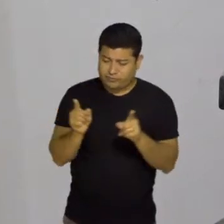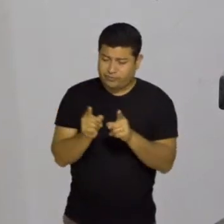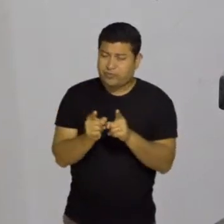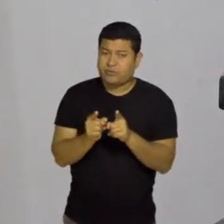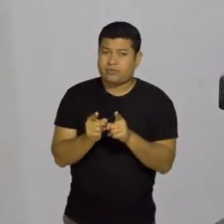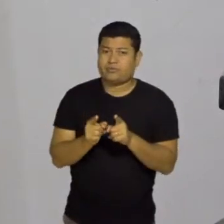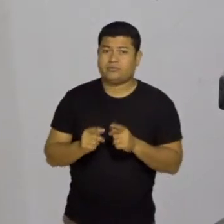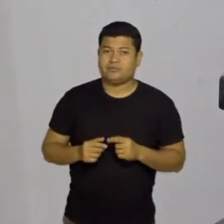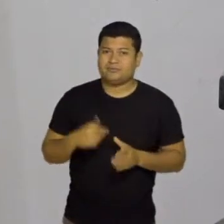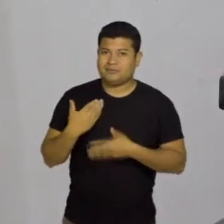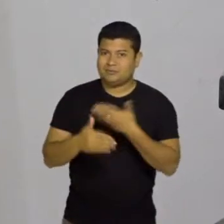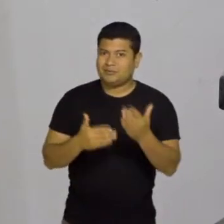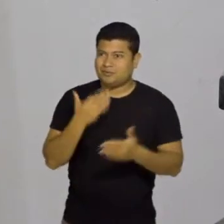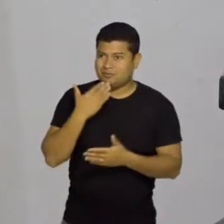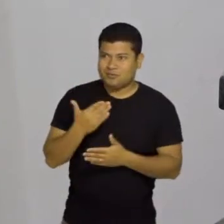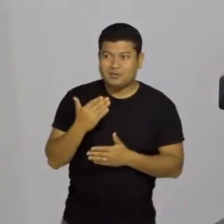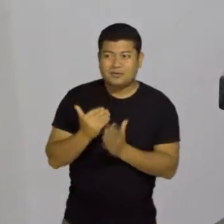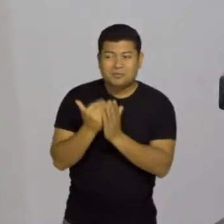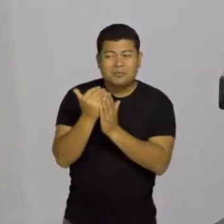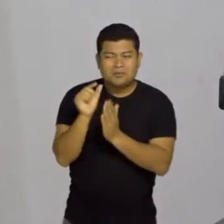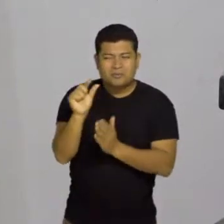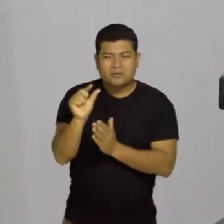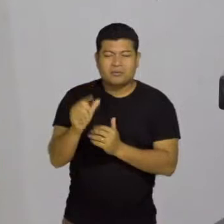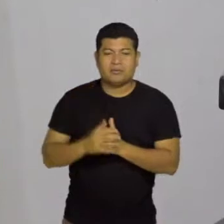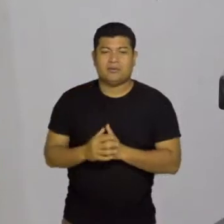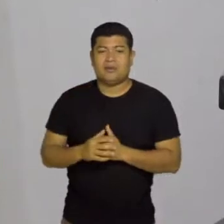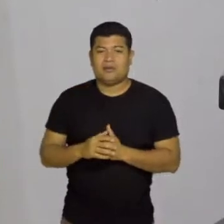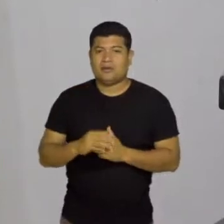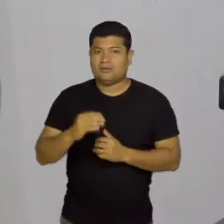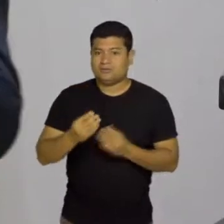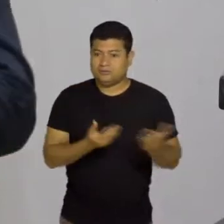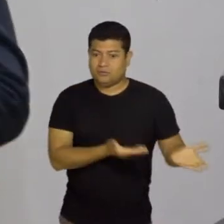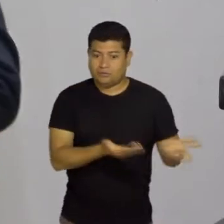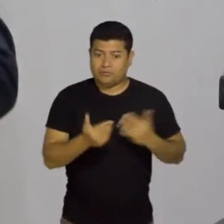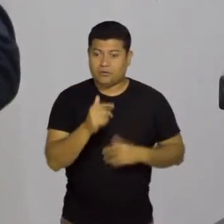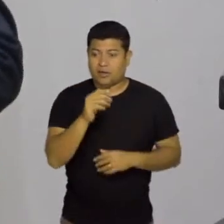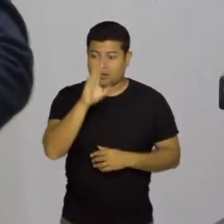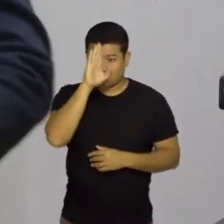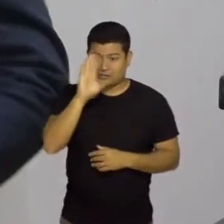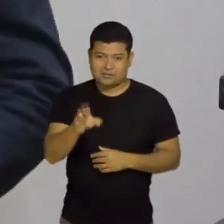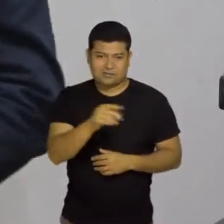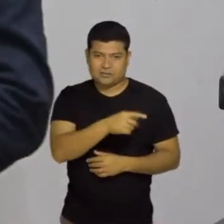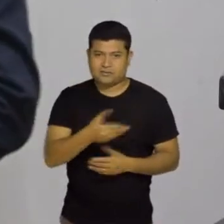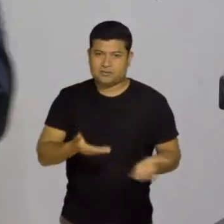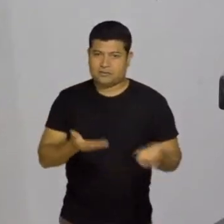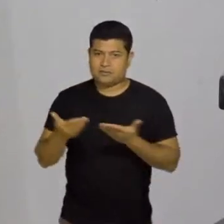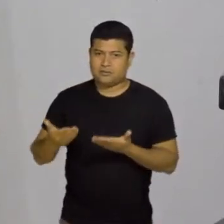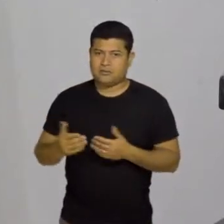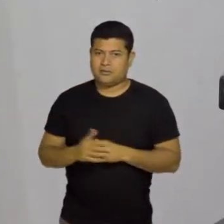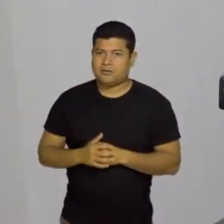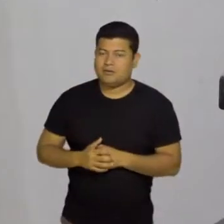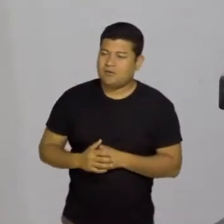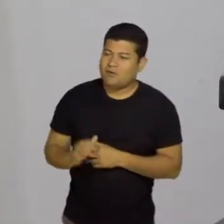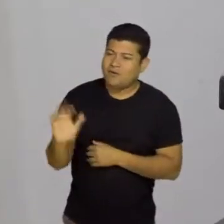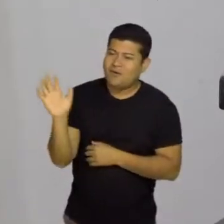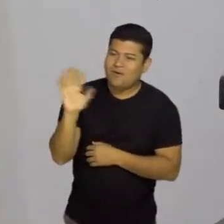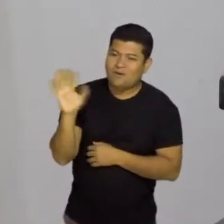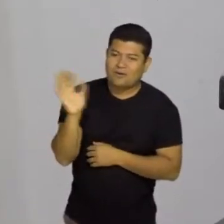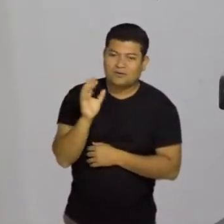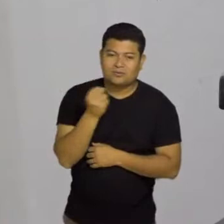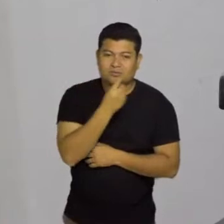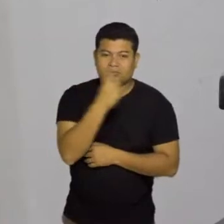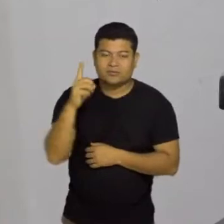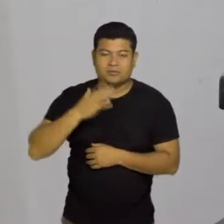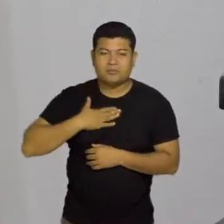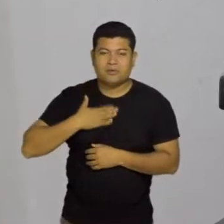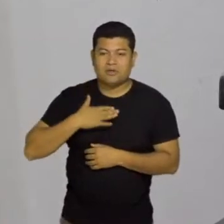ter que pedir água para o presidente, eu vou passar direto para a Amabile. Olá, bom dia a todos. Meu nome é Amabile,